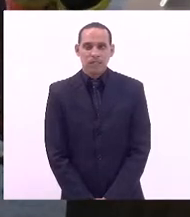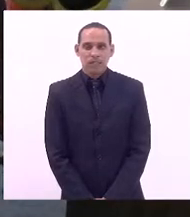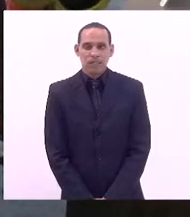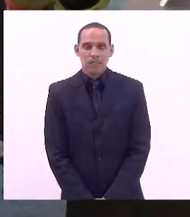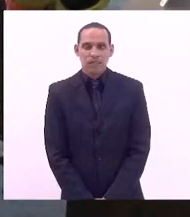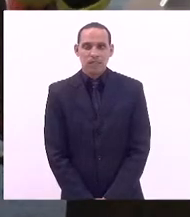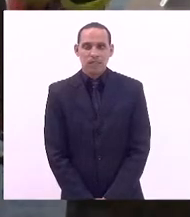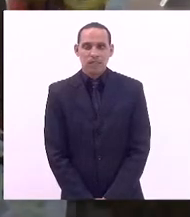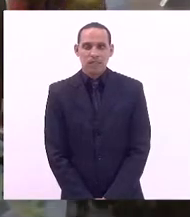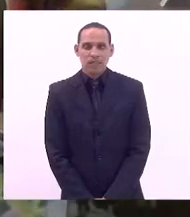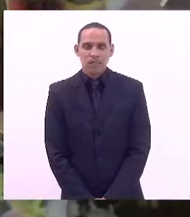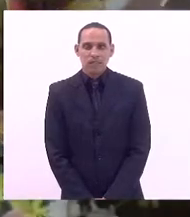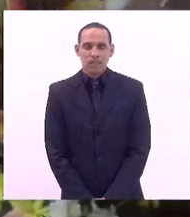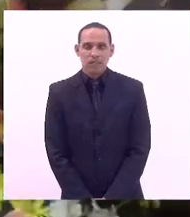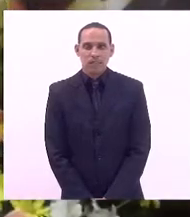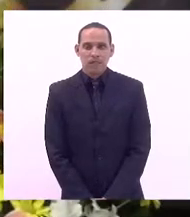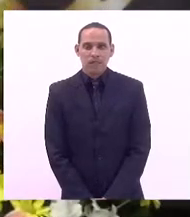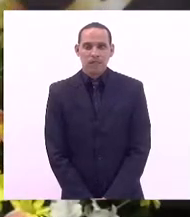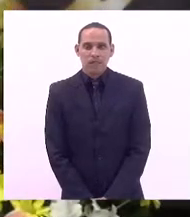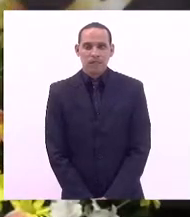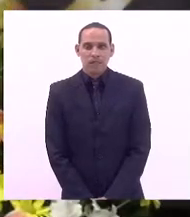E aí